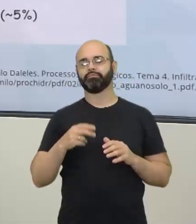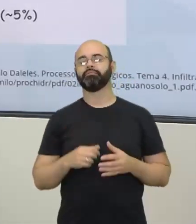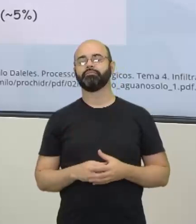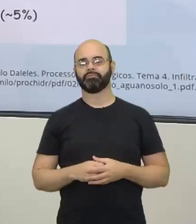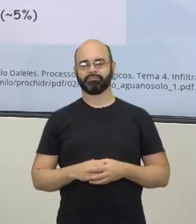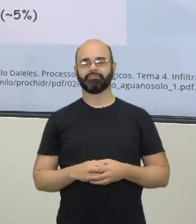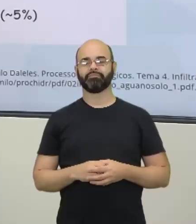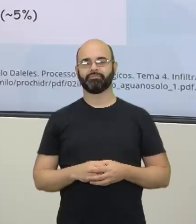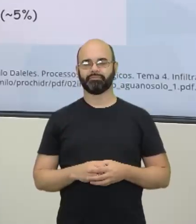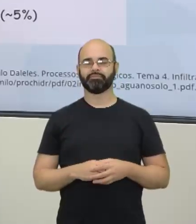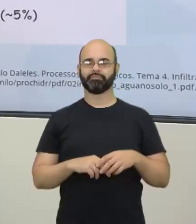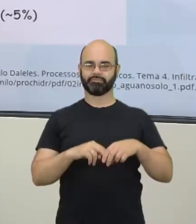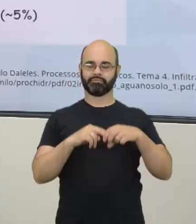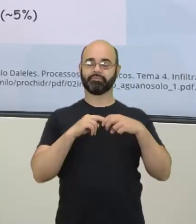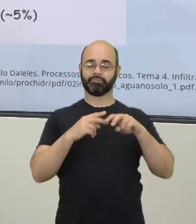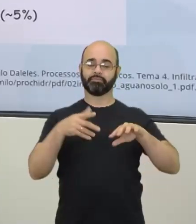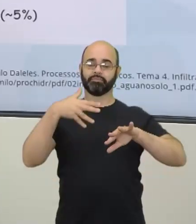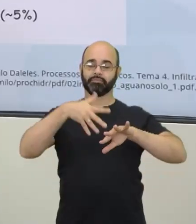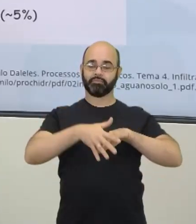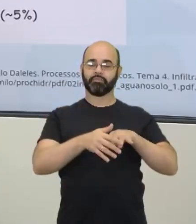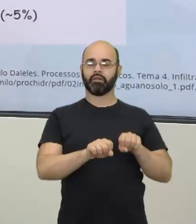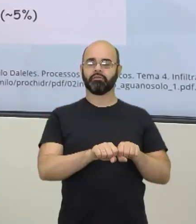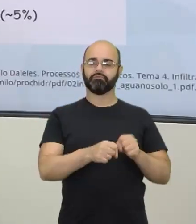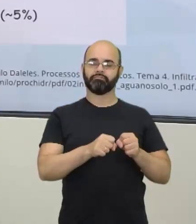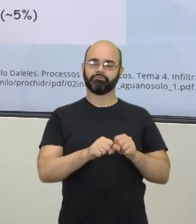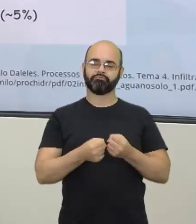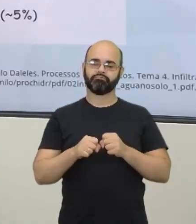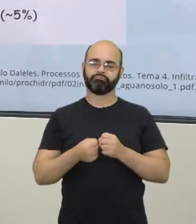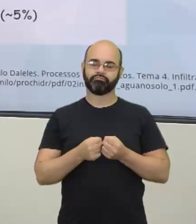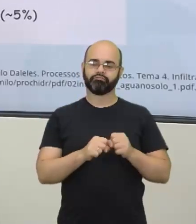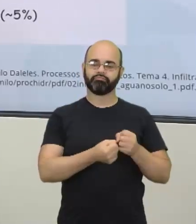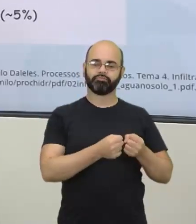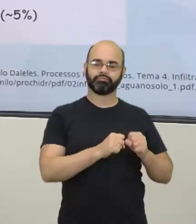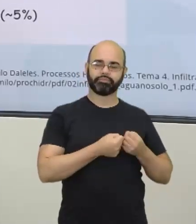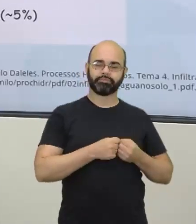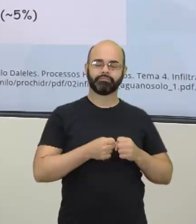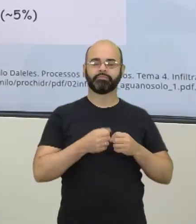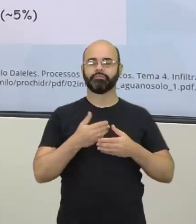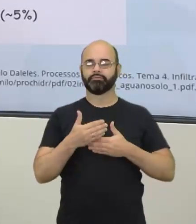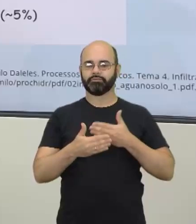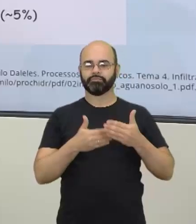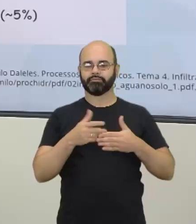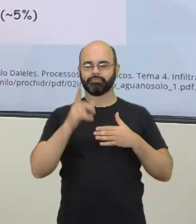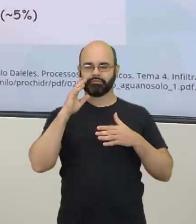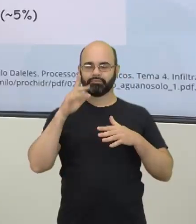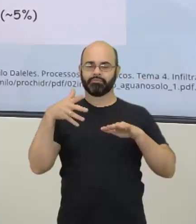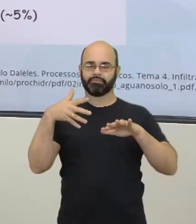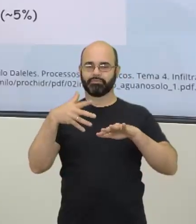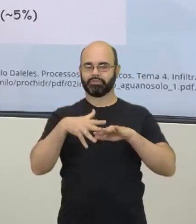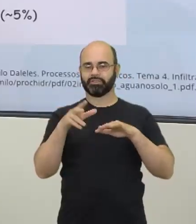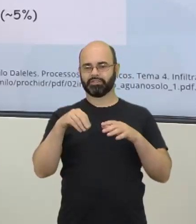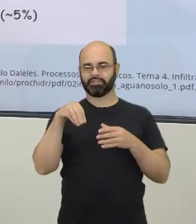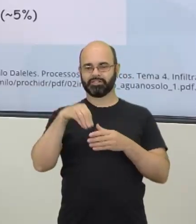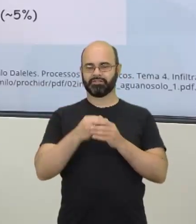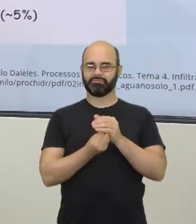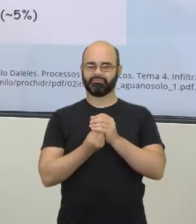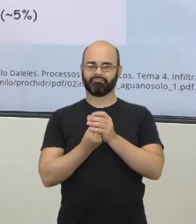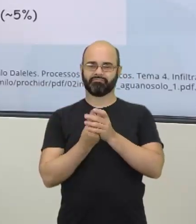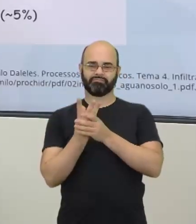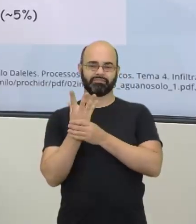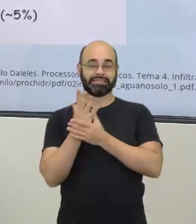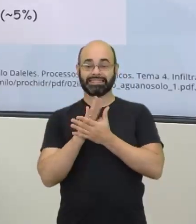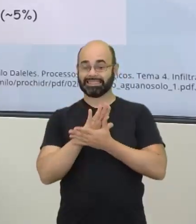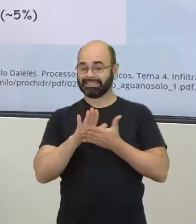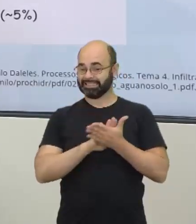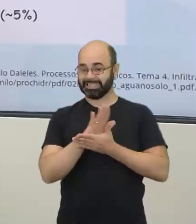também fazer lá a fragmentação desse solo, principalmente quando há o processo erosivo, né? Se não tem a vegetação na parte